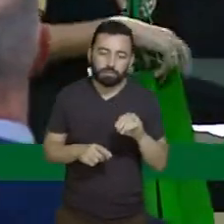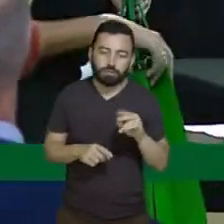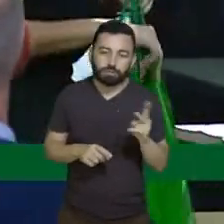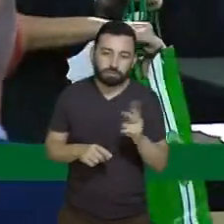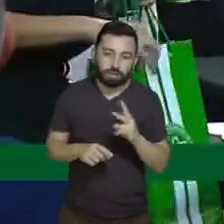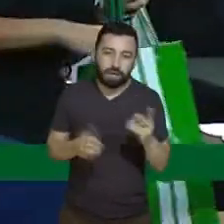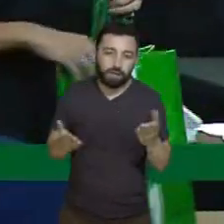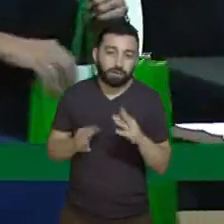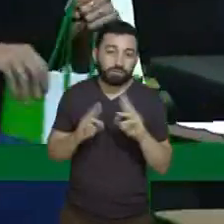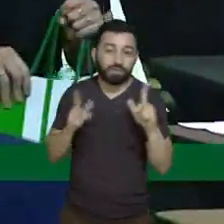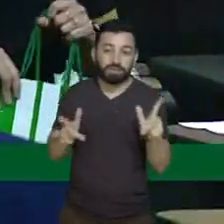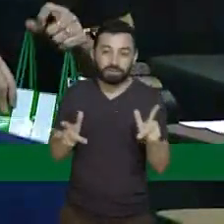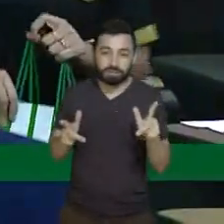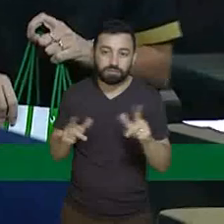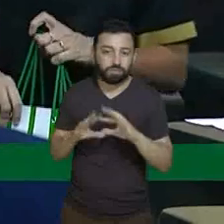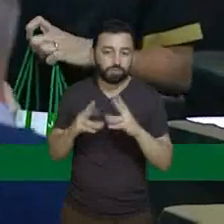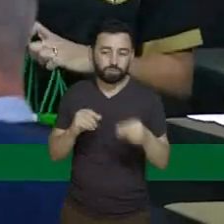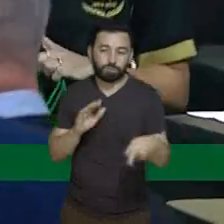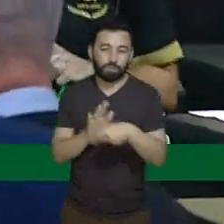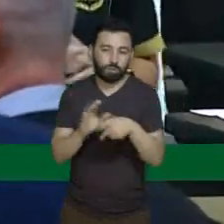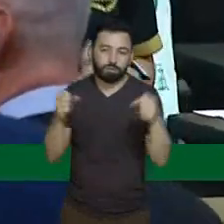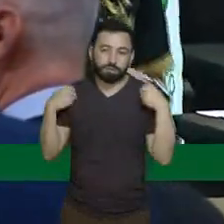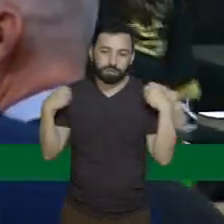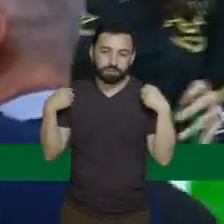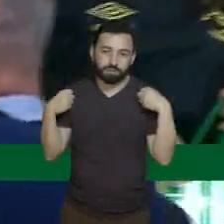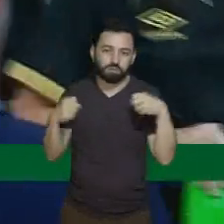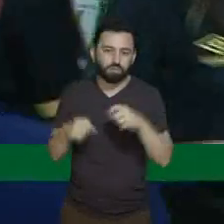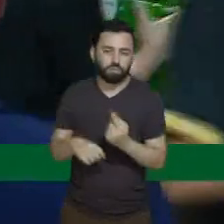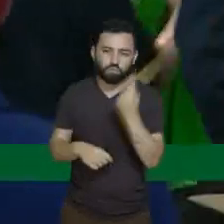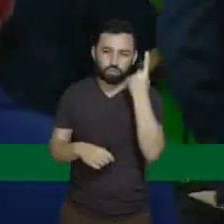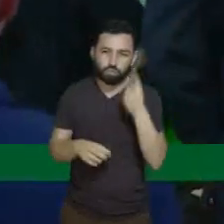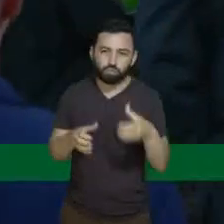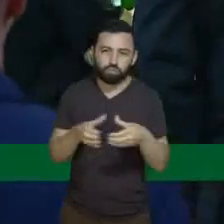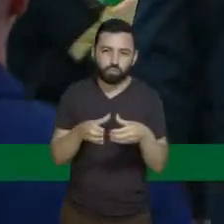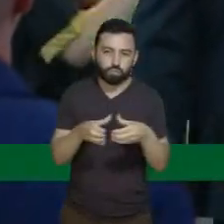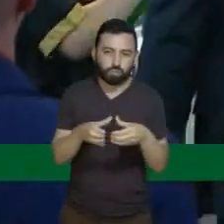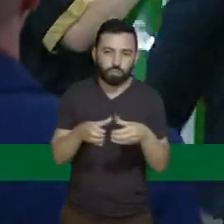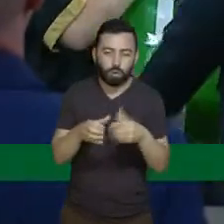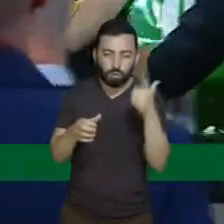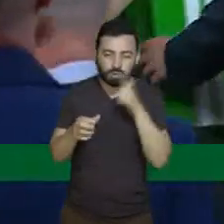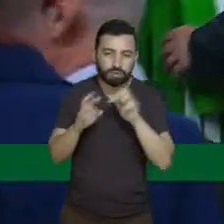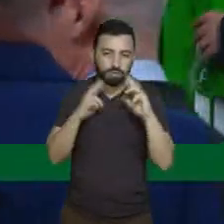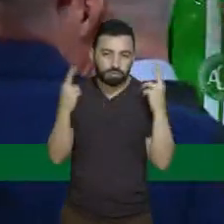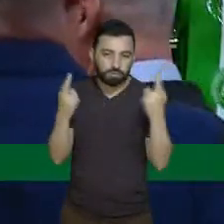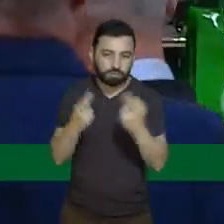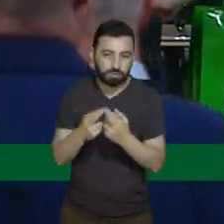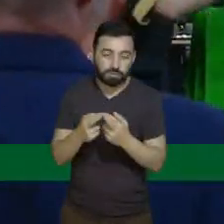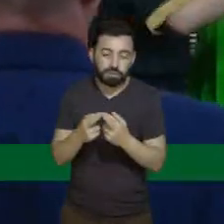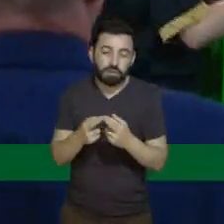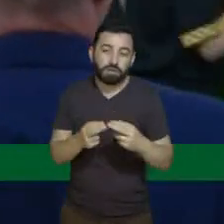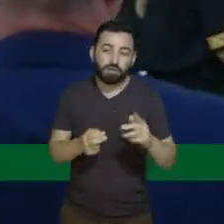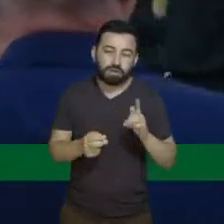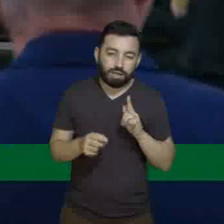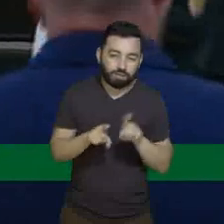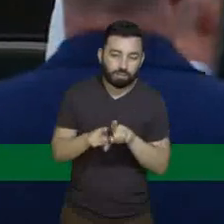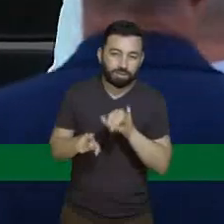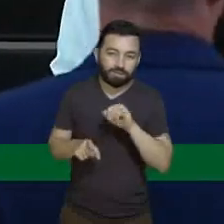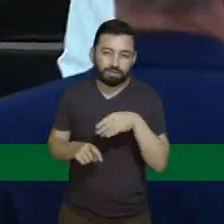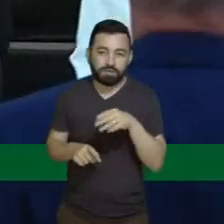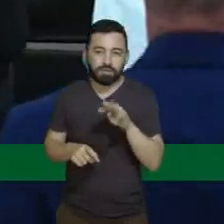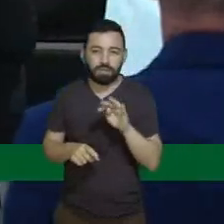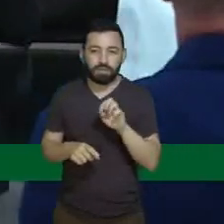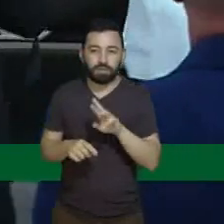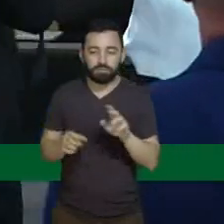com um diferencial, todos da Chapecoense. É o único clube que consegue reunir Grêmio e Inter abraçados numa única bandeira,